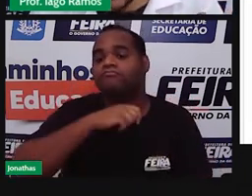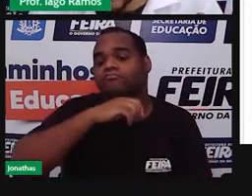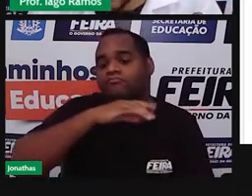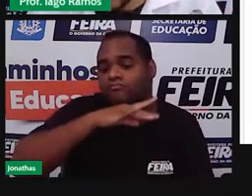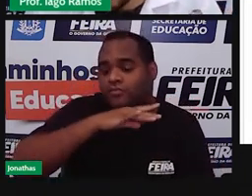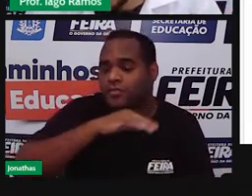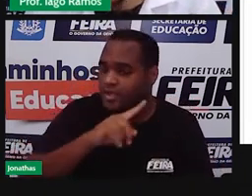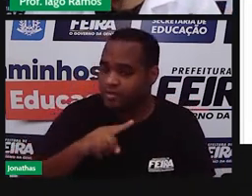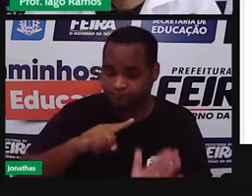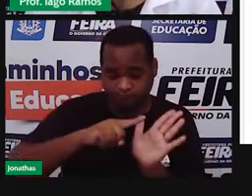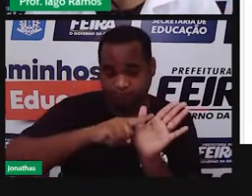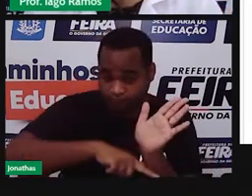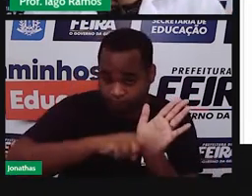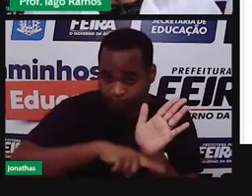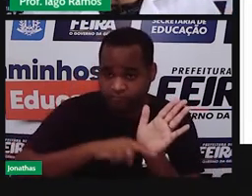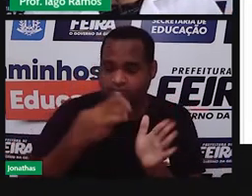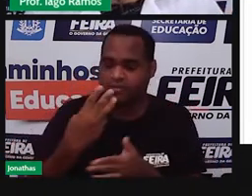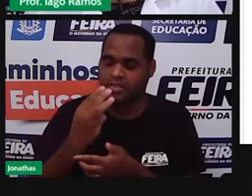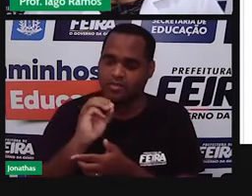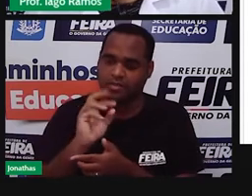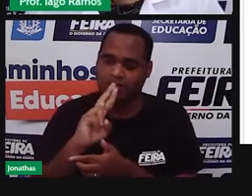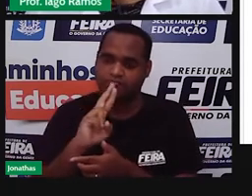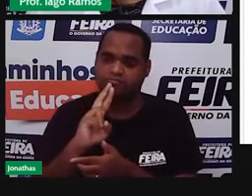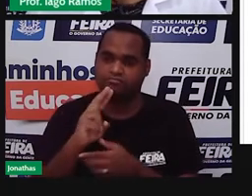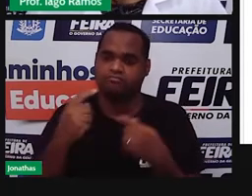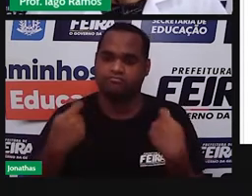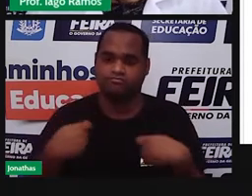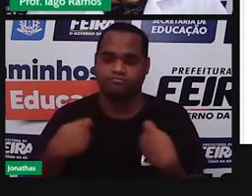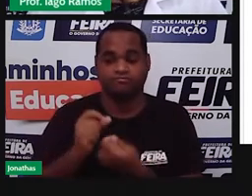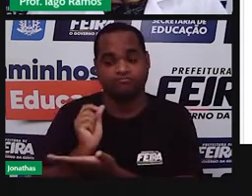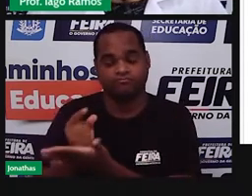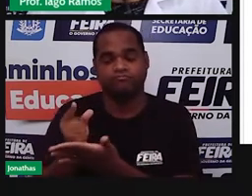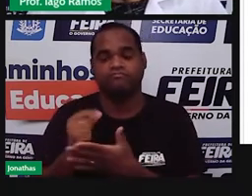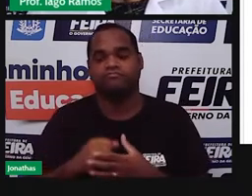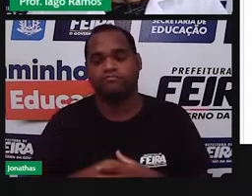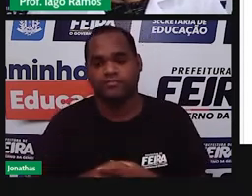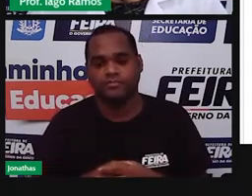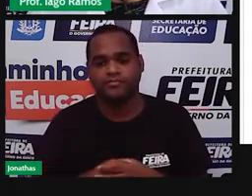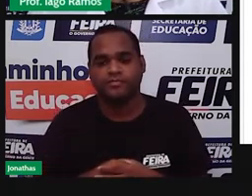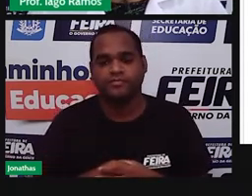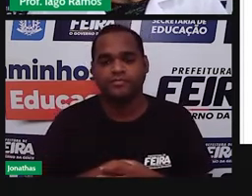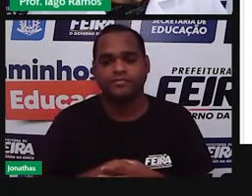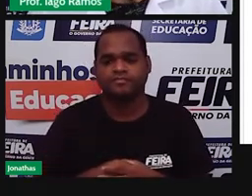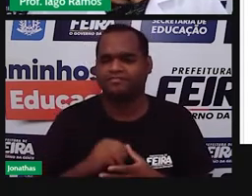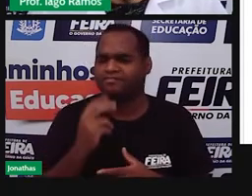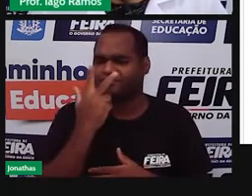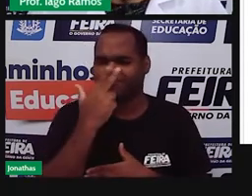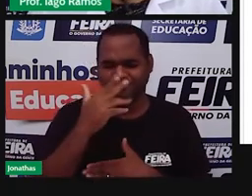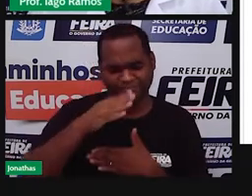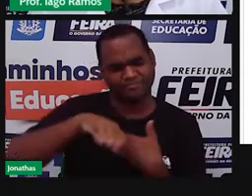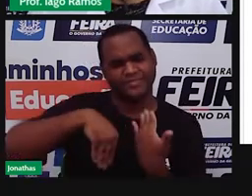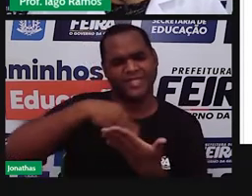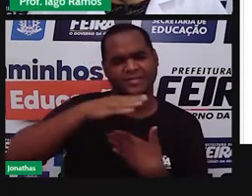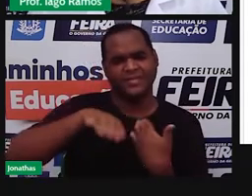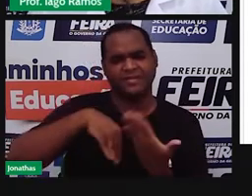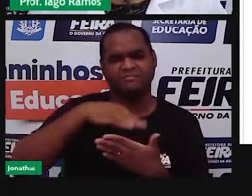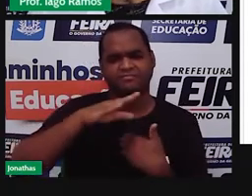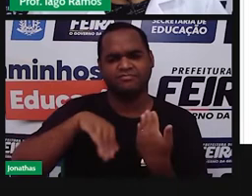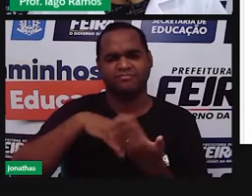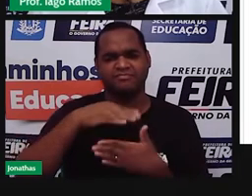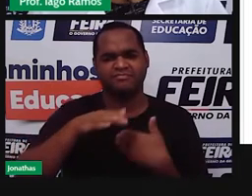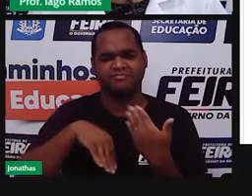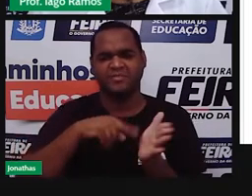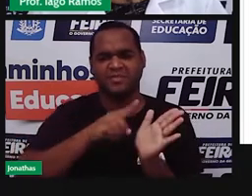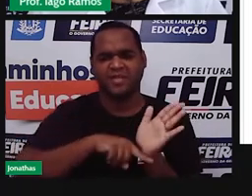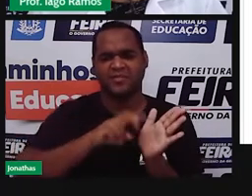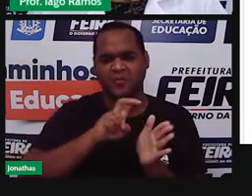de menos. Então, devendo R$ 30. Só que fica uma bagunça isso aqui, né? Fica uma bagunça,